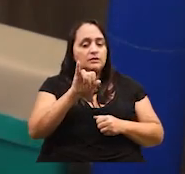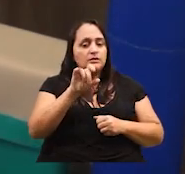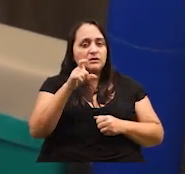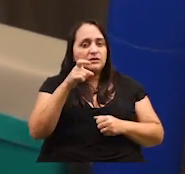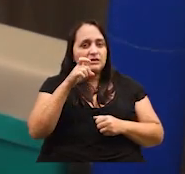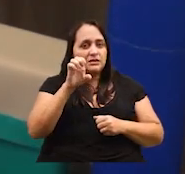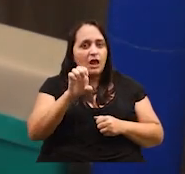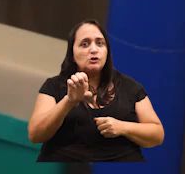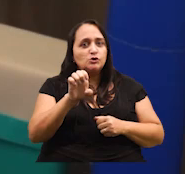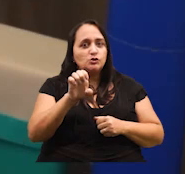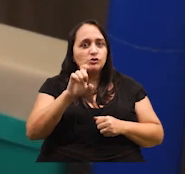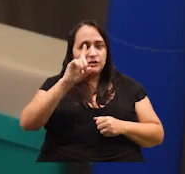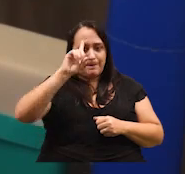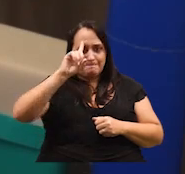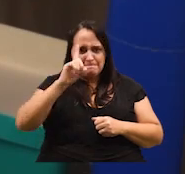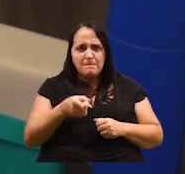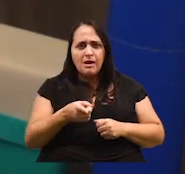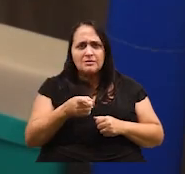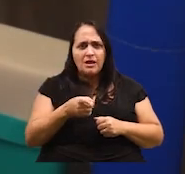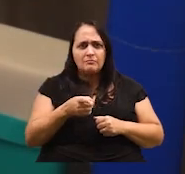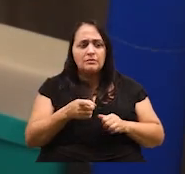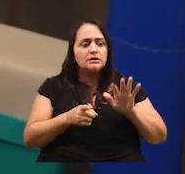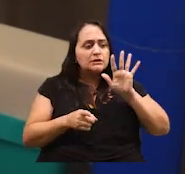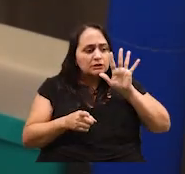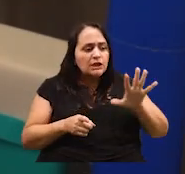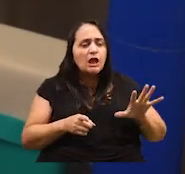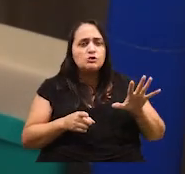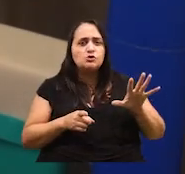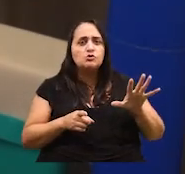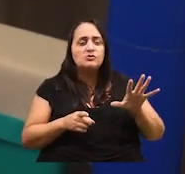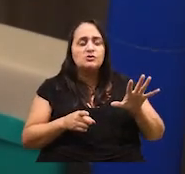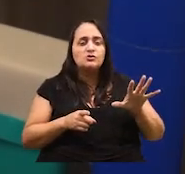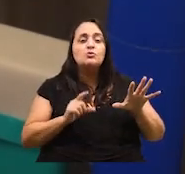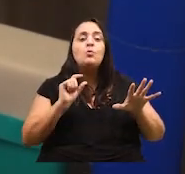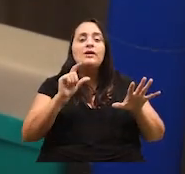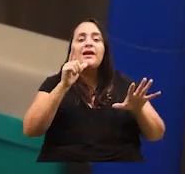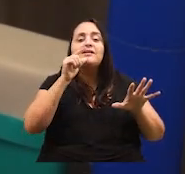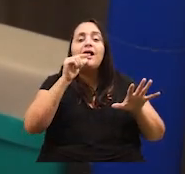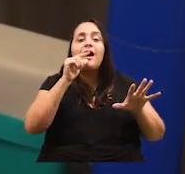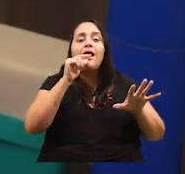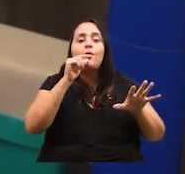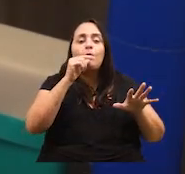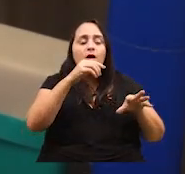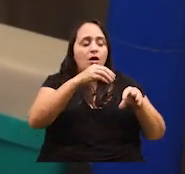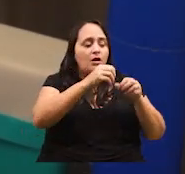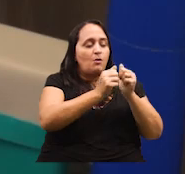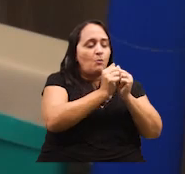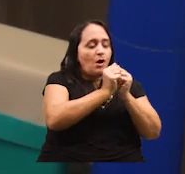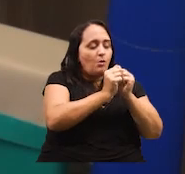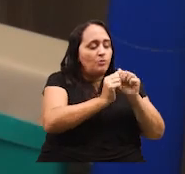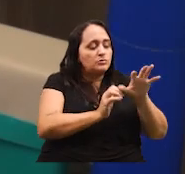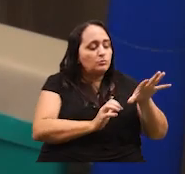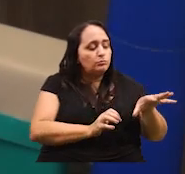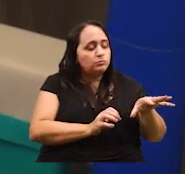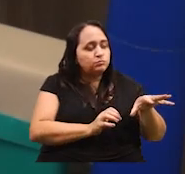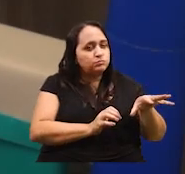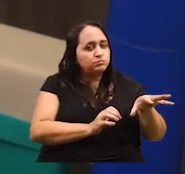Seria assim a ordem, né? Deixe, deixe. Então, eu estou mandando, é um modo